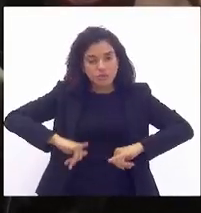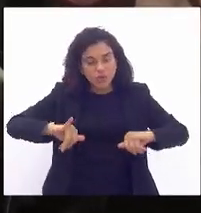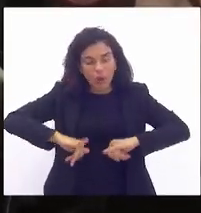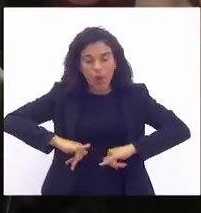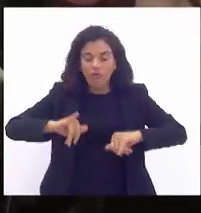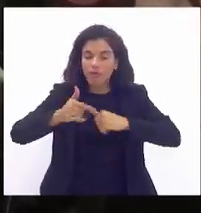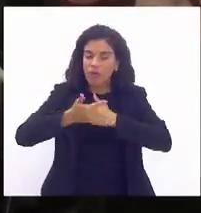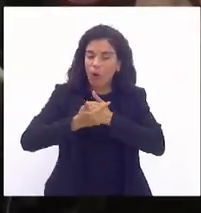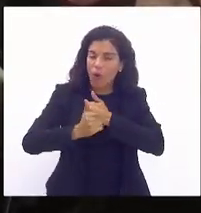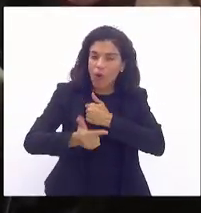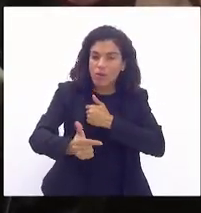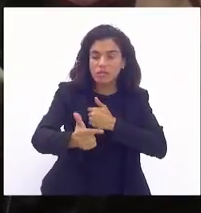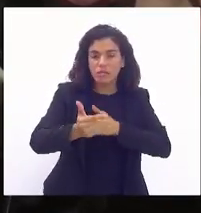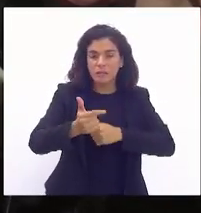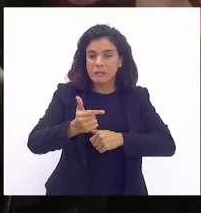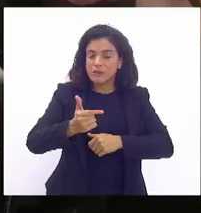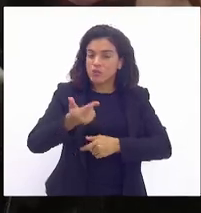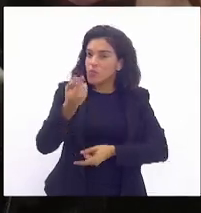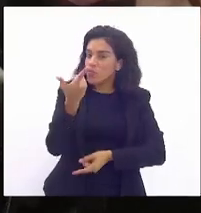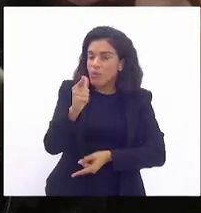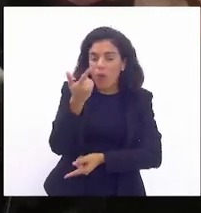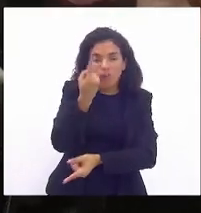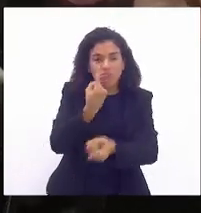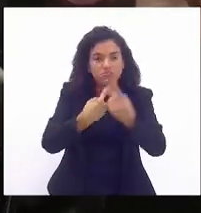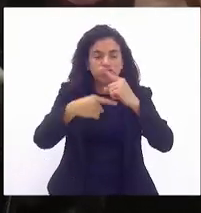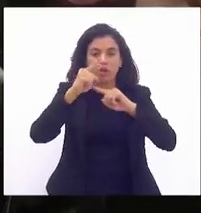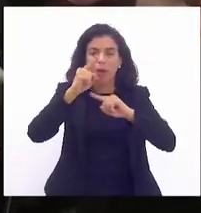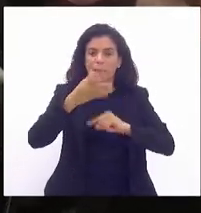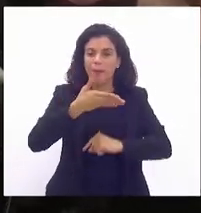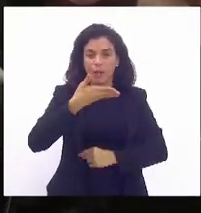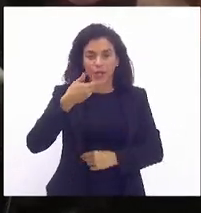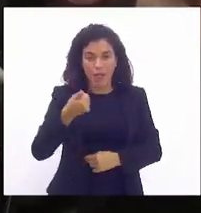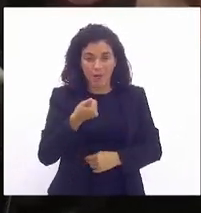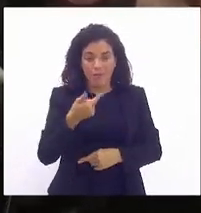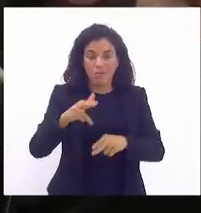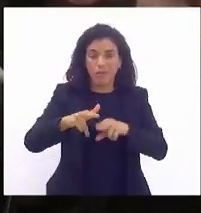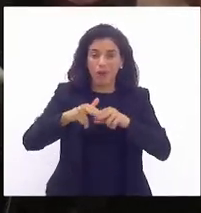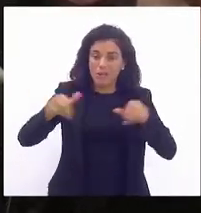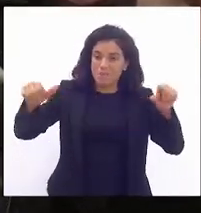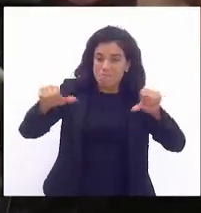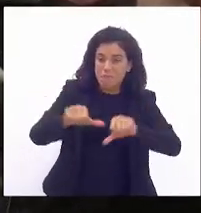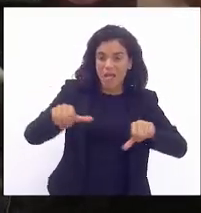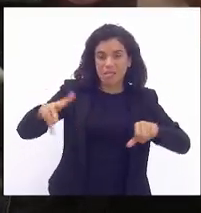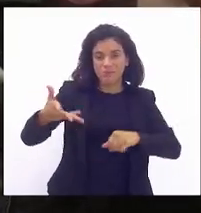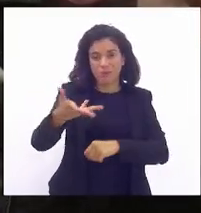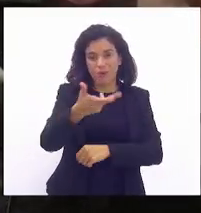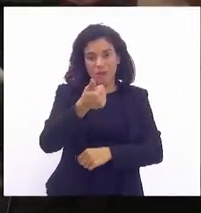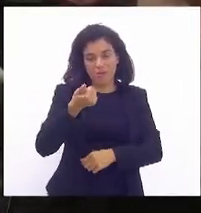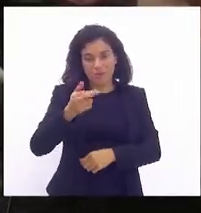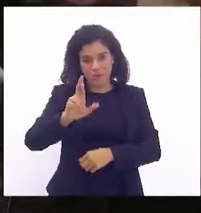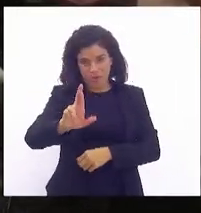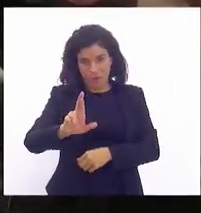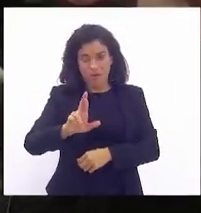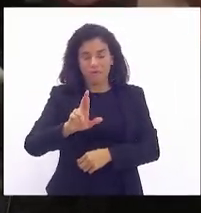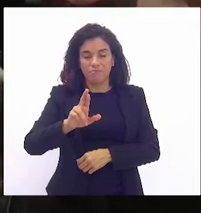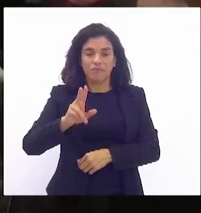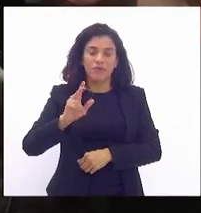consequências, talvez, irreparáveis, devido à péssima qualidade do ar da cidade de Volta Redonda.